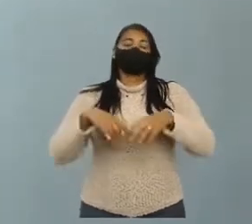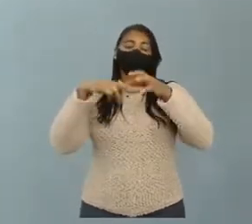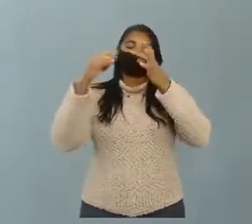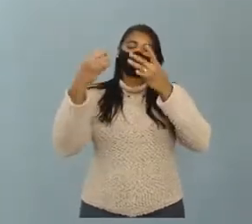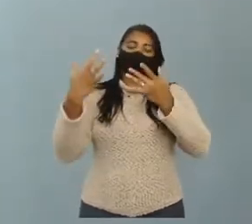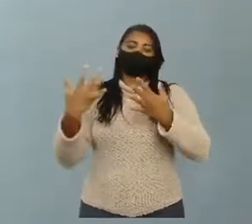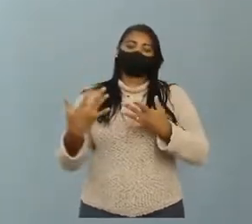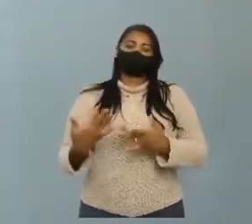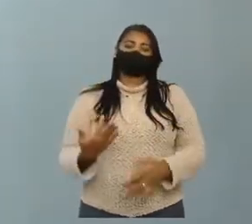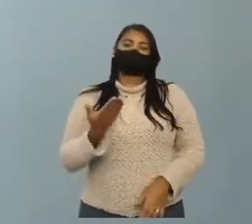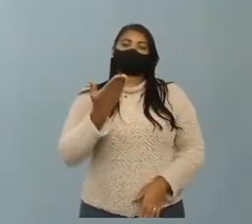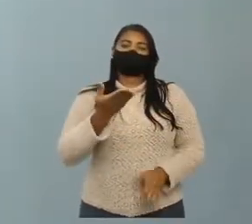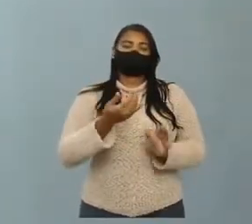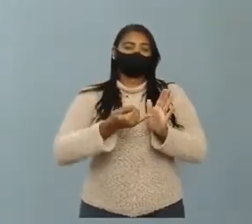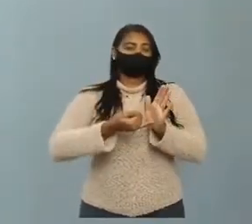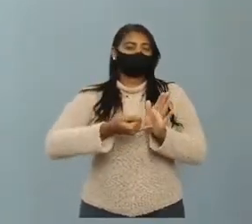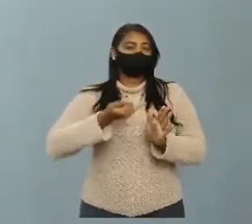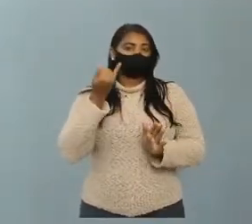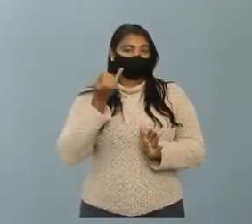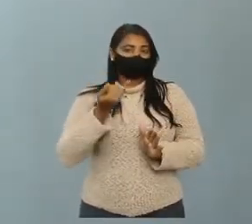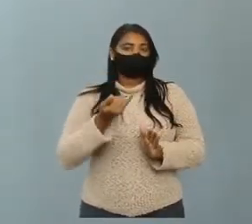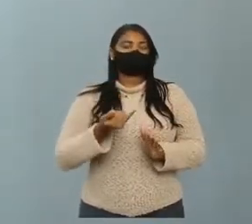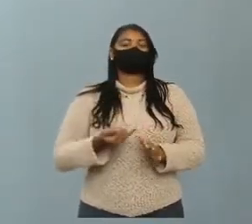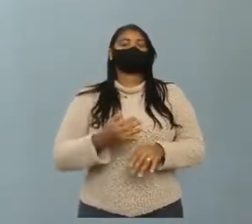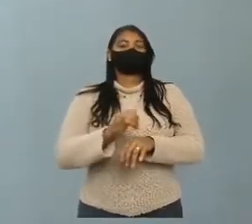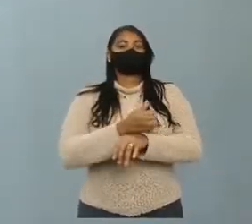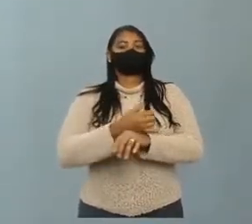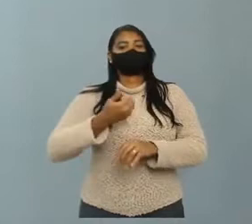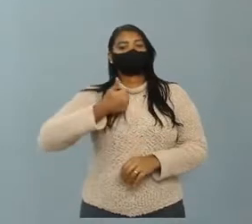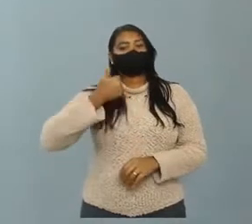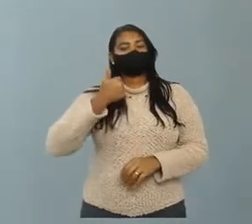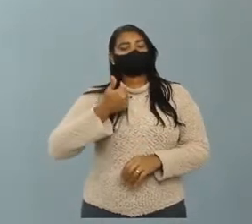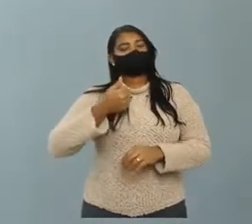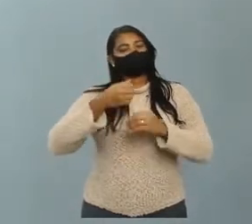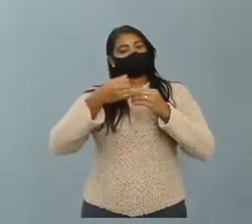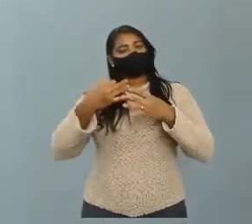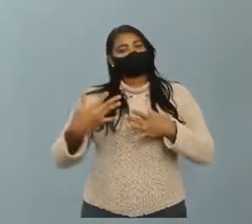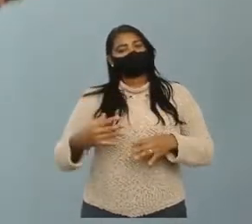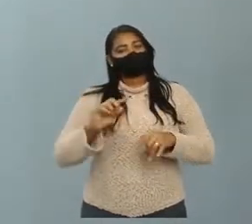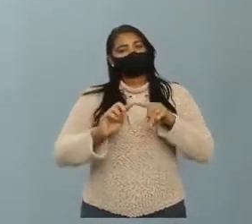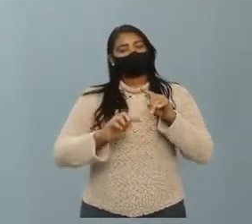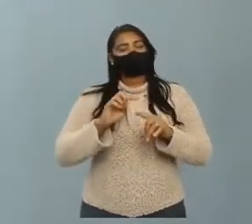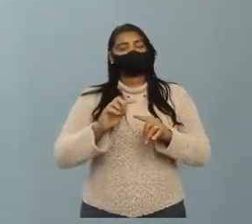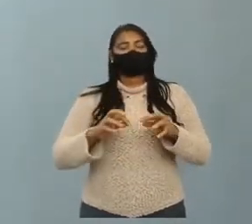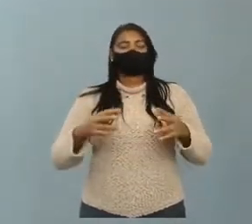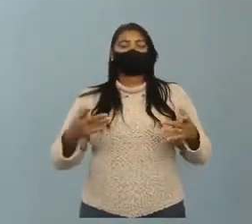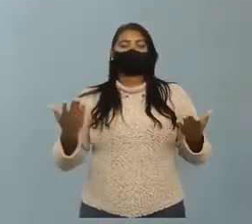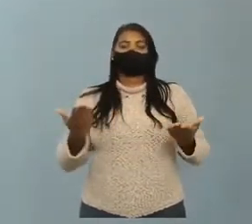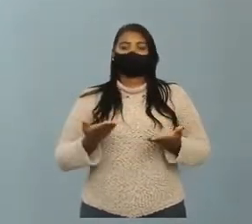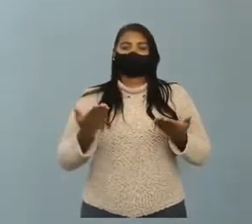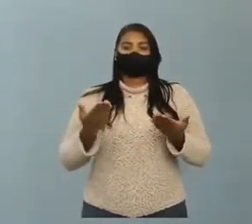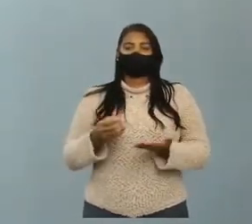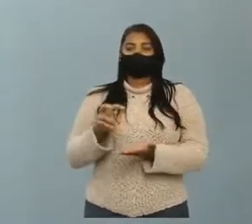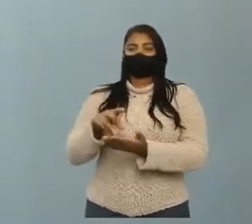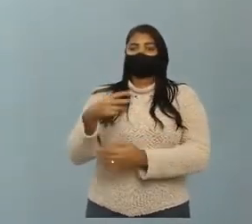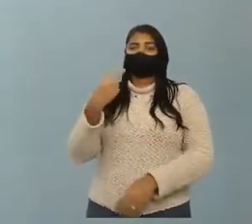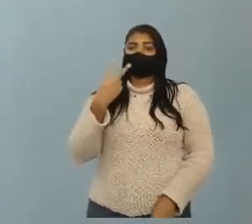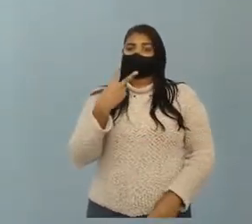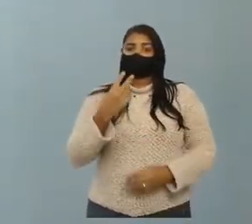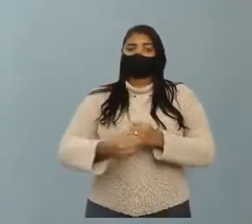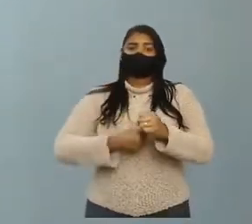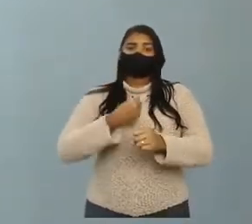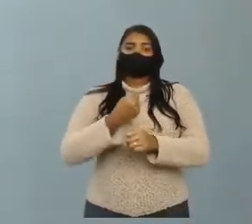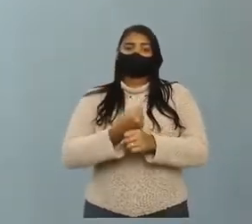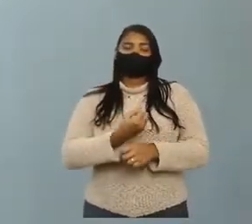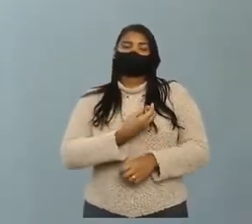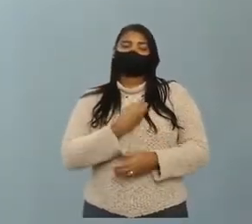orientações para vocês se inscreverem lá no canal, ativarem as notificações. E hoje o EducaPE está completando 2 anos,